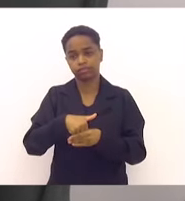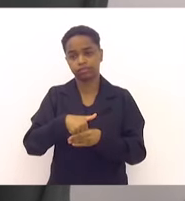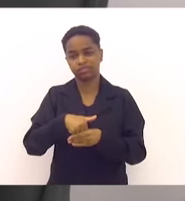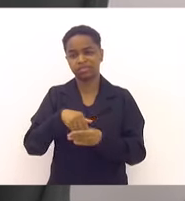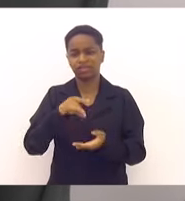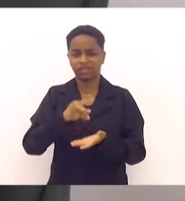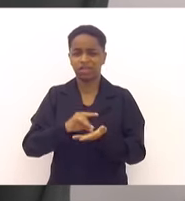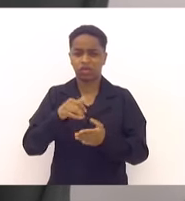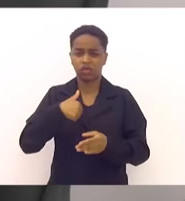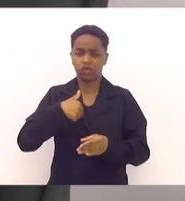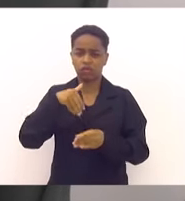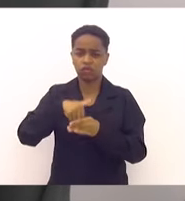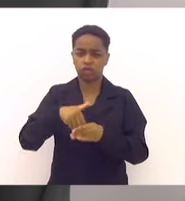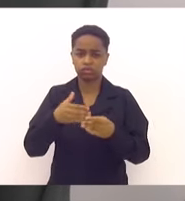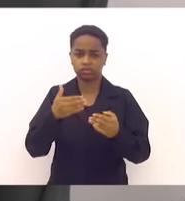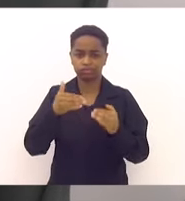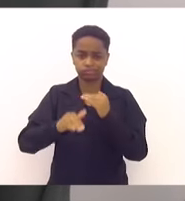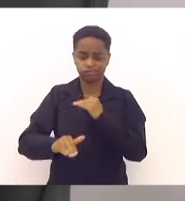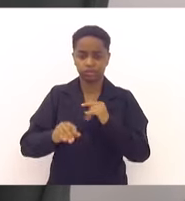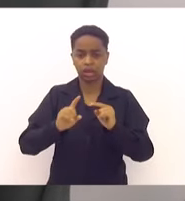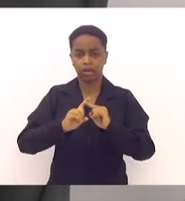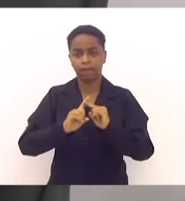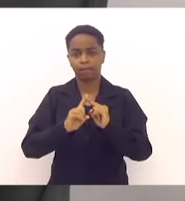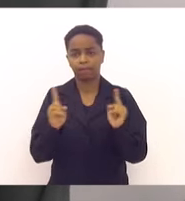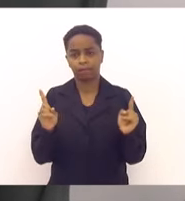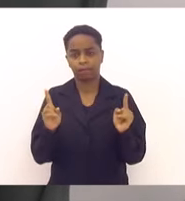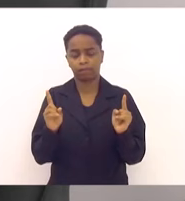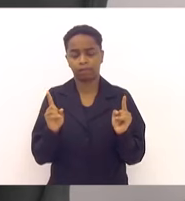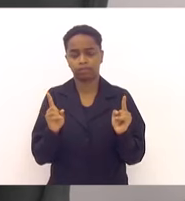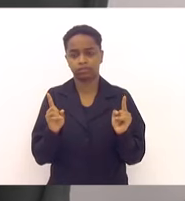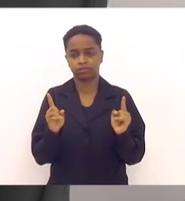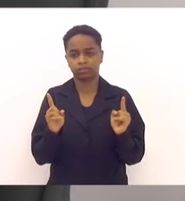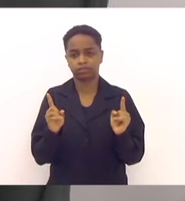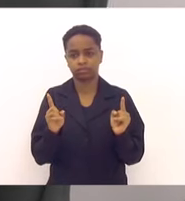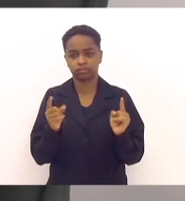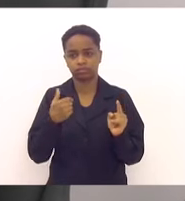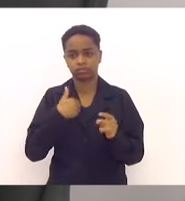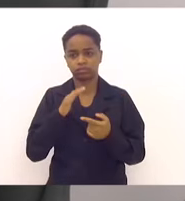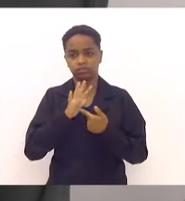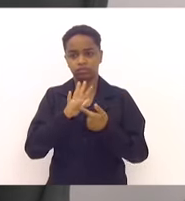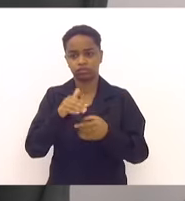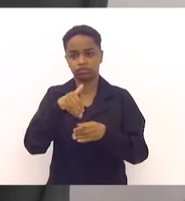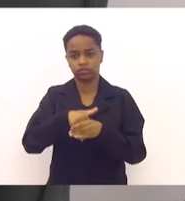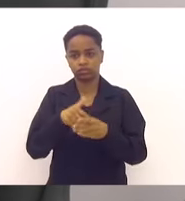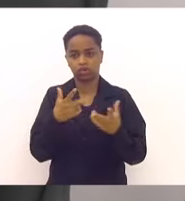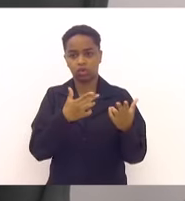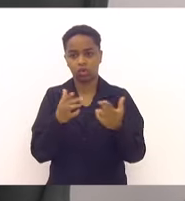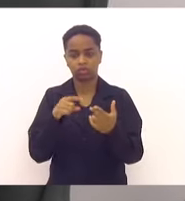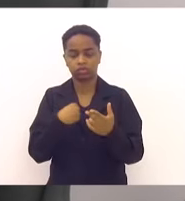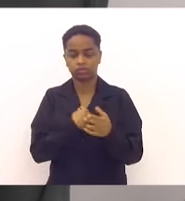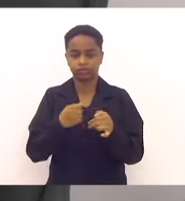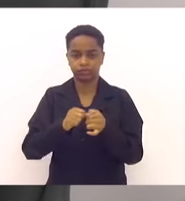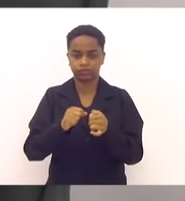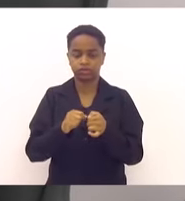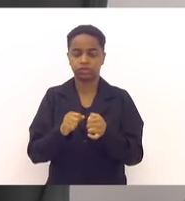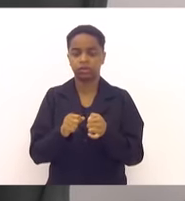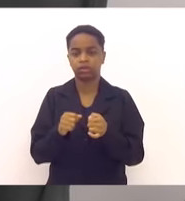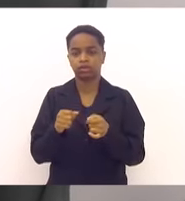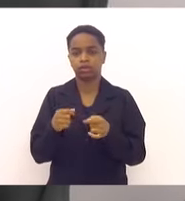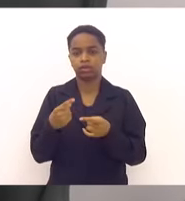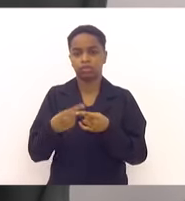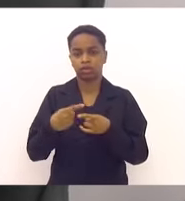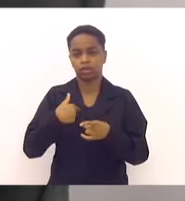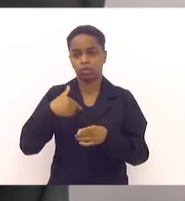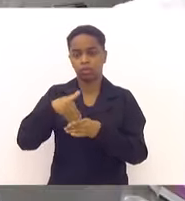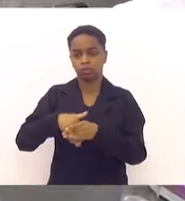voto divergente, mas que passa a ser o único... Eu vou apresentar o voto como a gente tem feito, apesar do relator não estar aqui, mas vou apresentar a